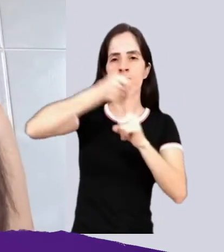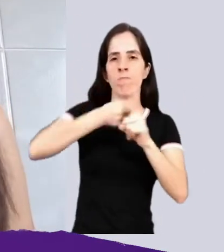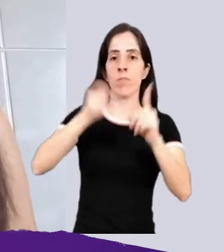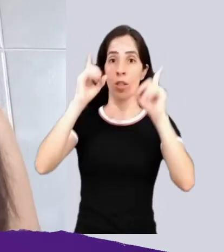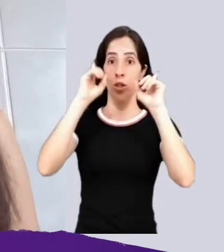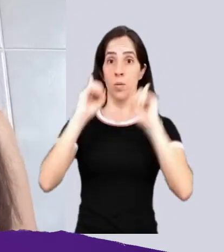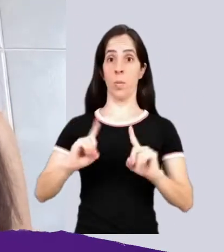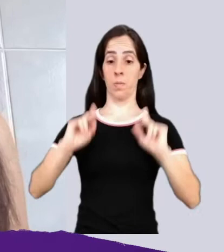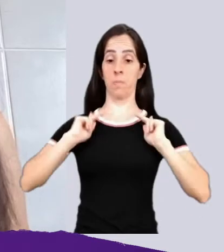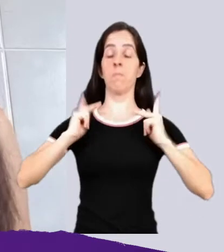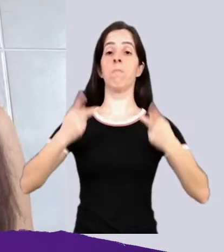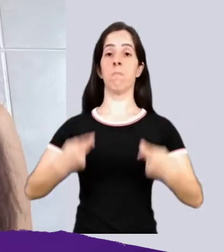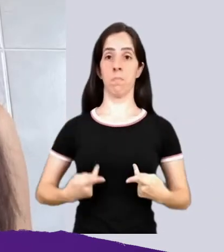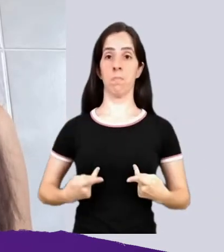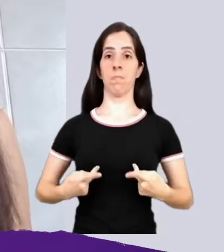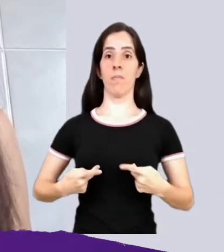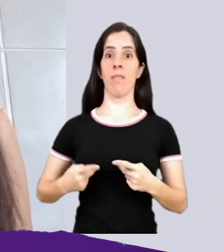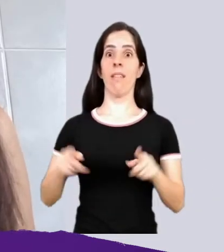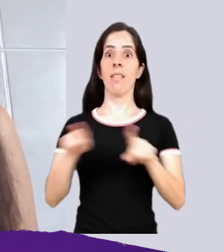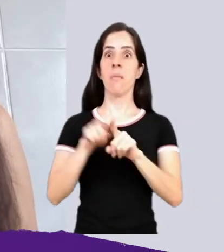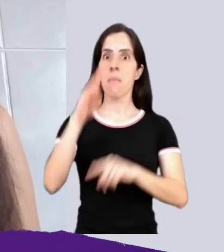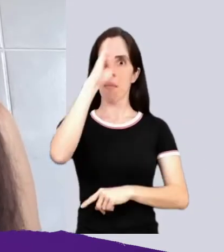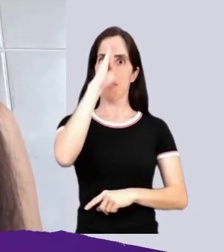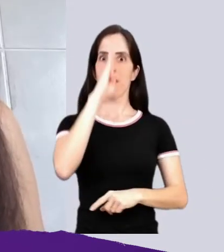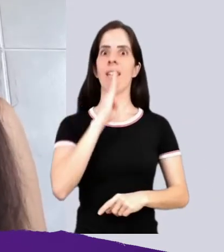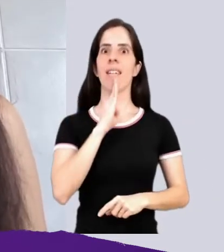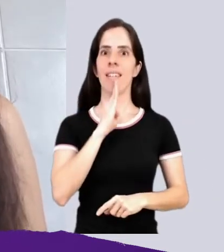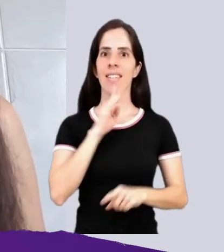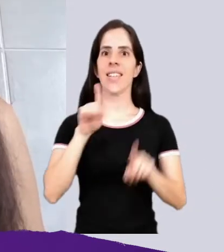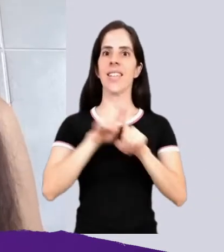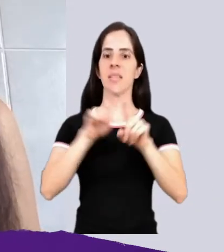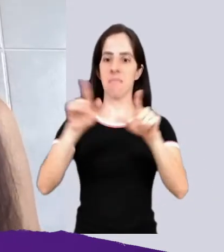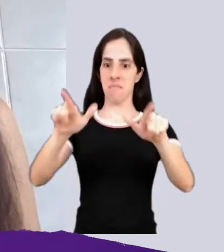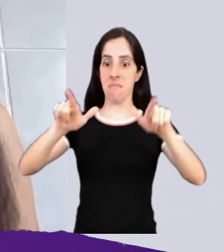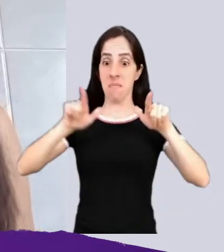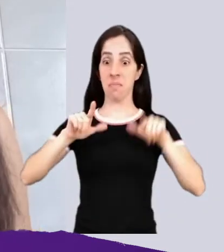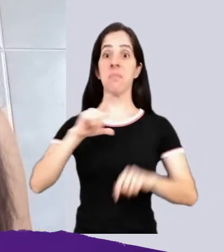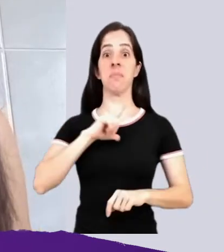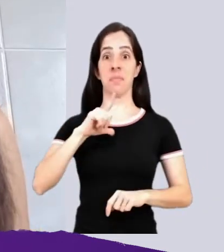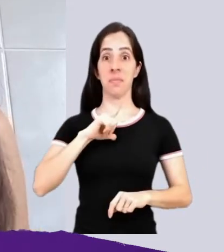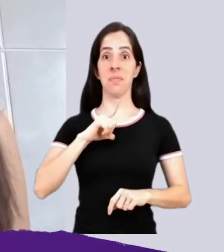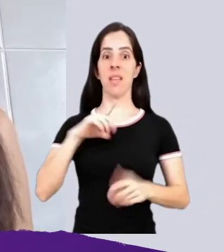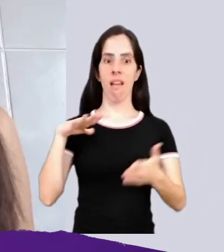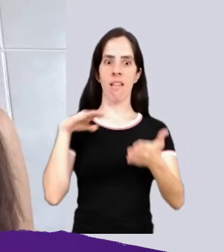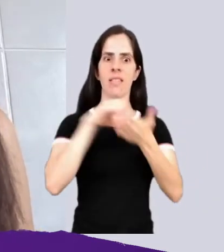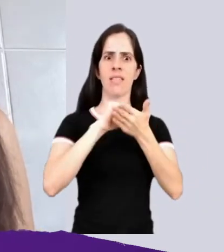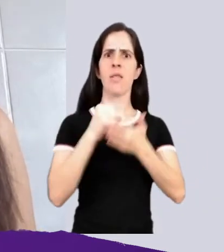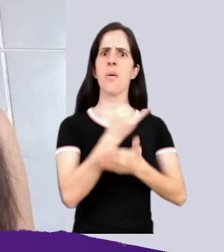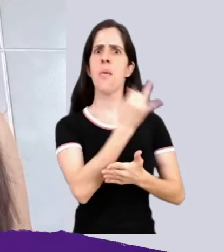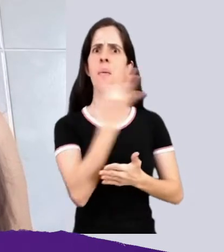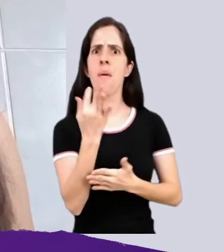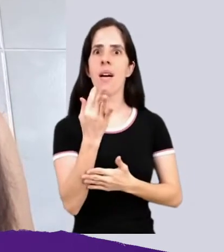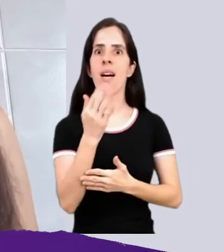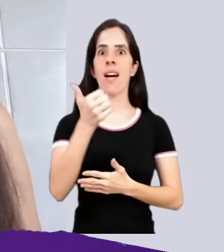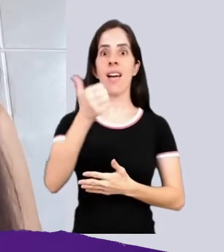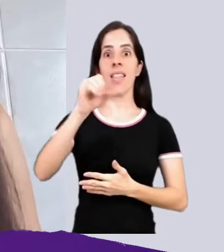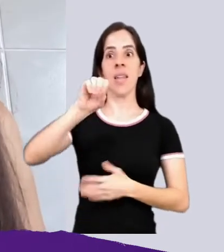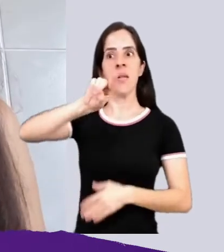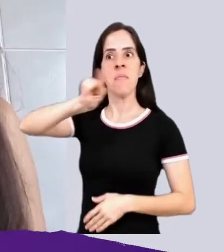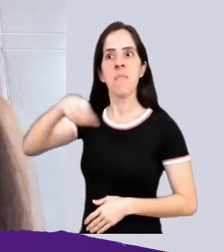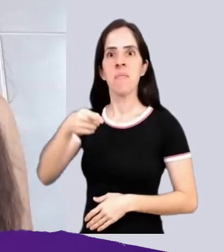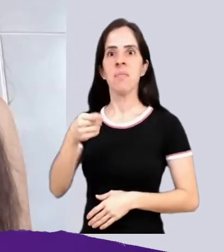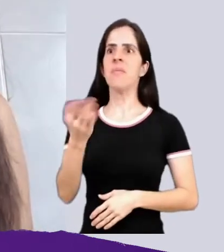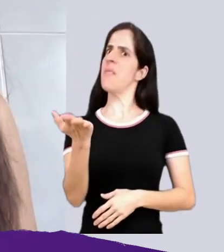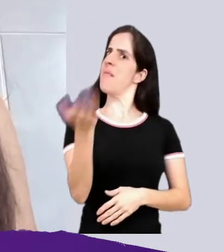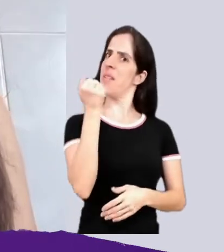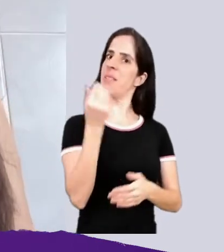Defesa dos Direitos Humanos. Ele é gratuito, com emissão de certificado e já conta no momento com mais de 10 mil